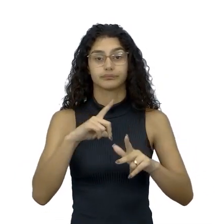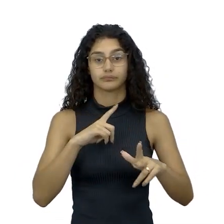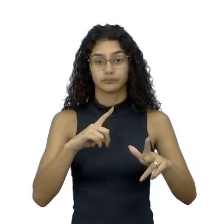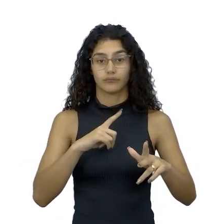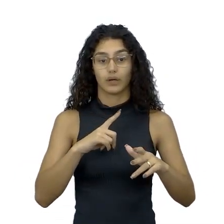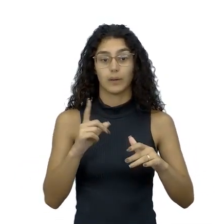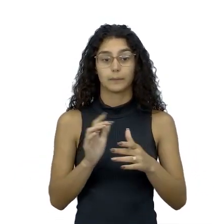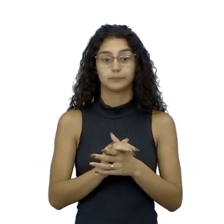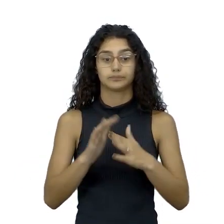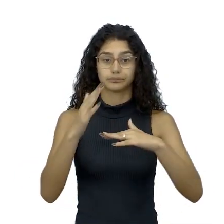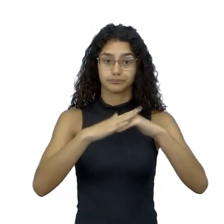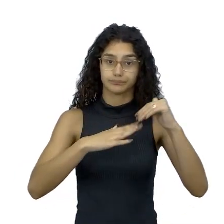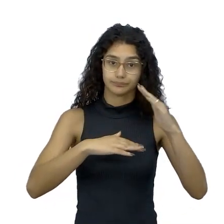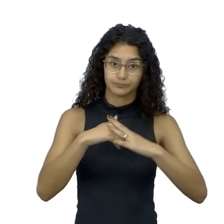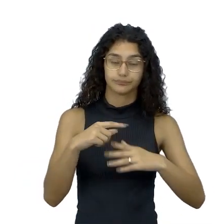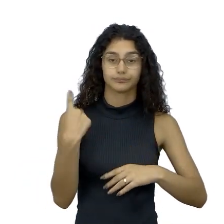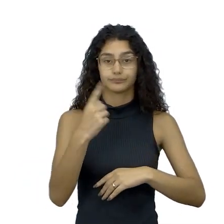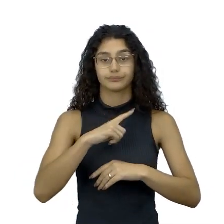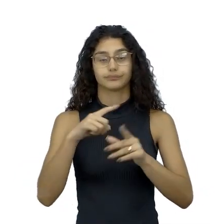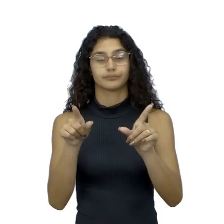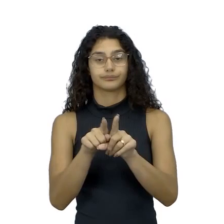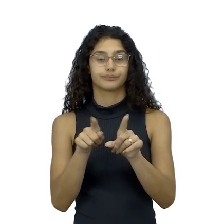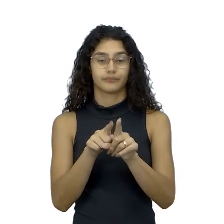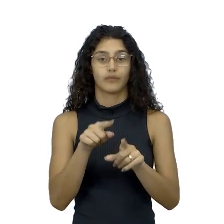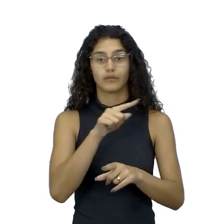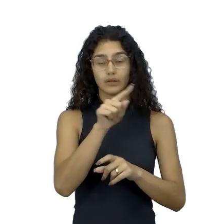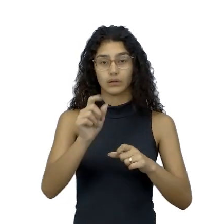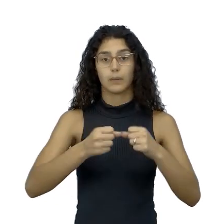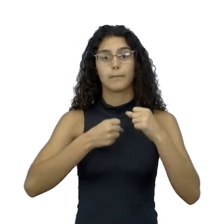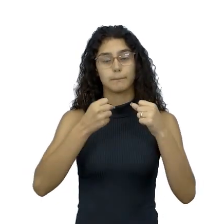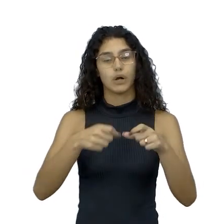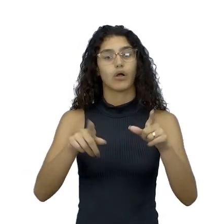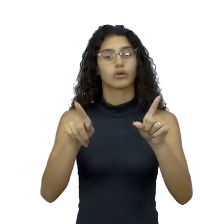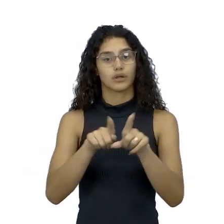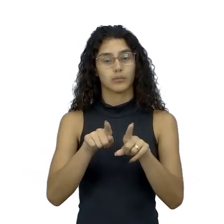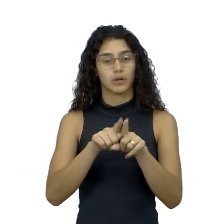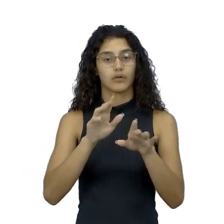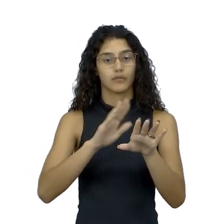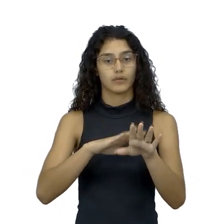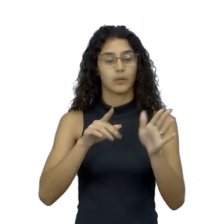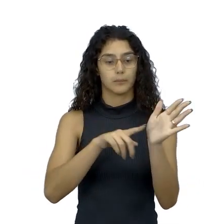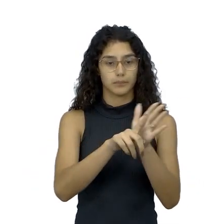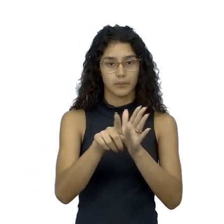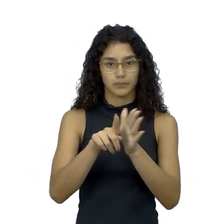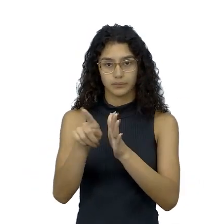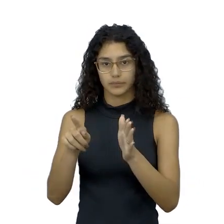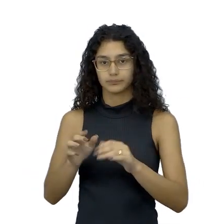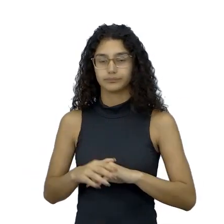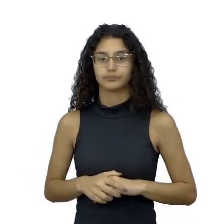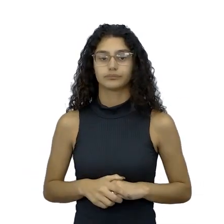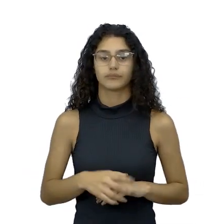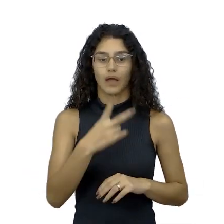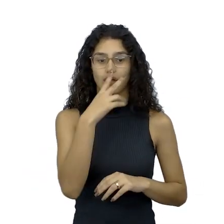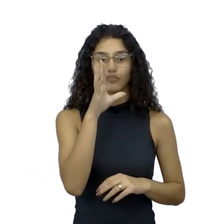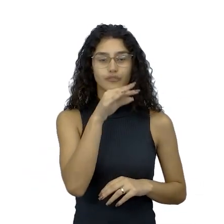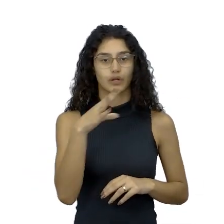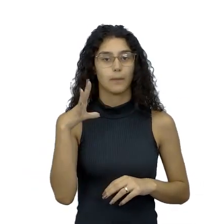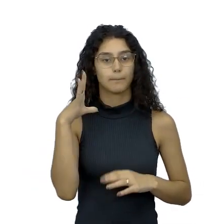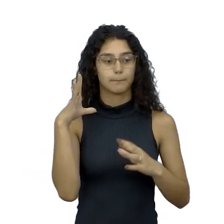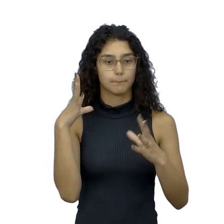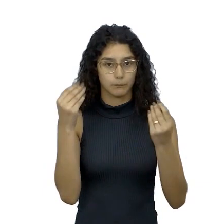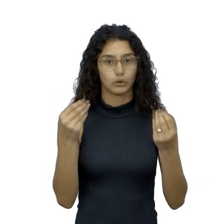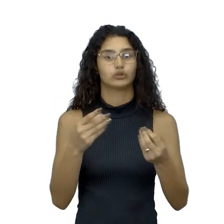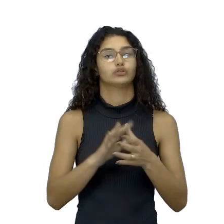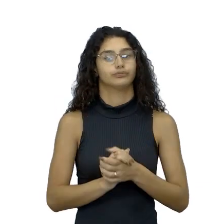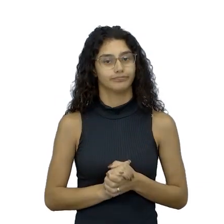essas possibilidades de habilidades, a gente vai ter aí vocês que podem também fazer esse levantamento. Acho que eu falei demais, fiquei confuso, me